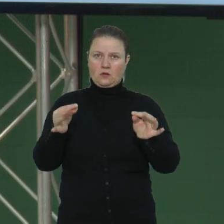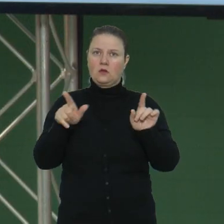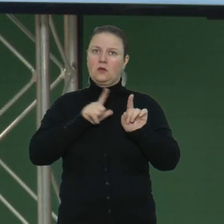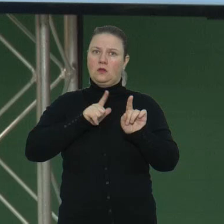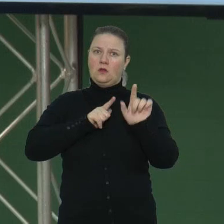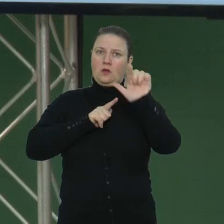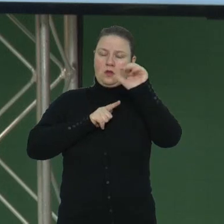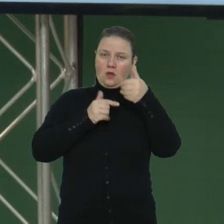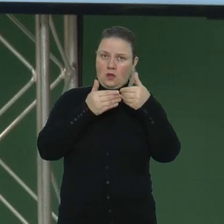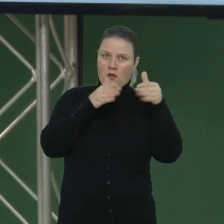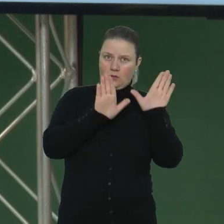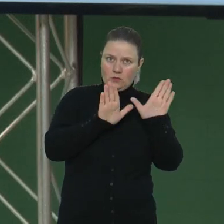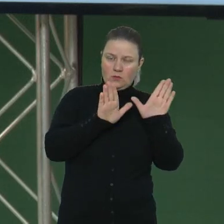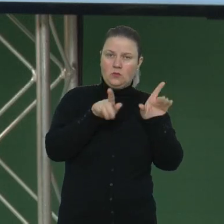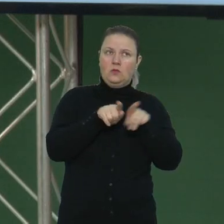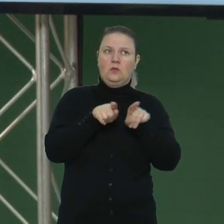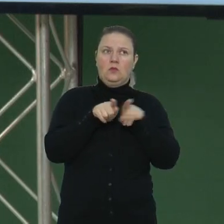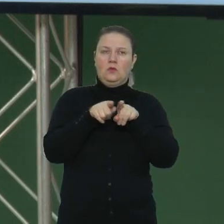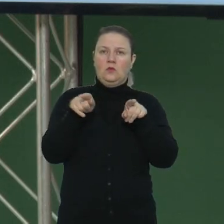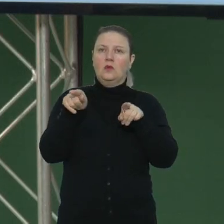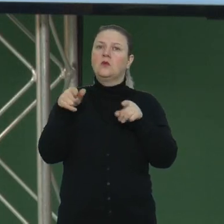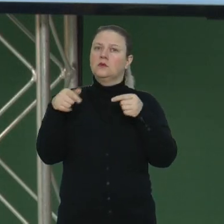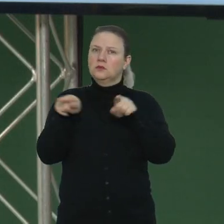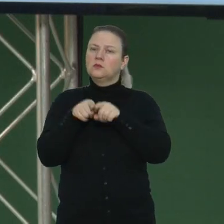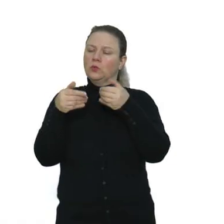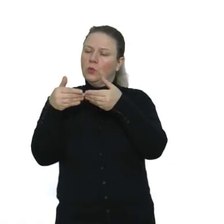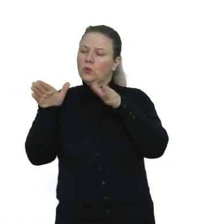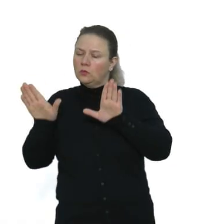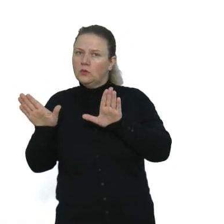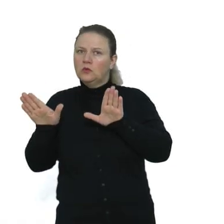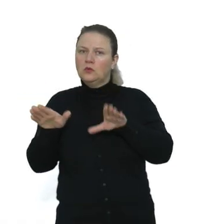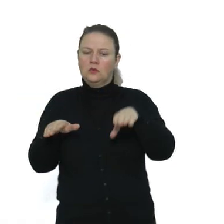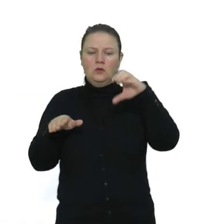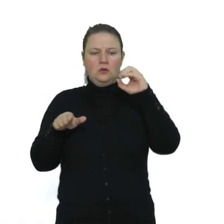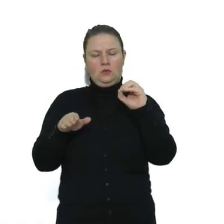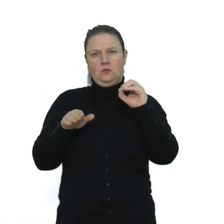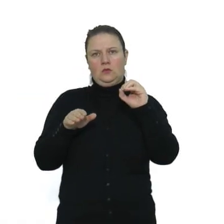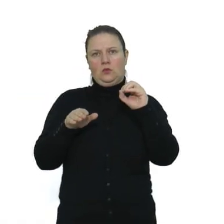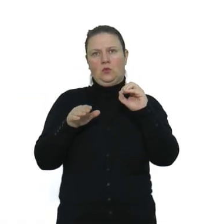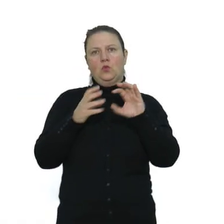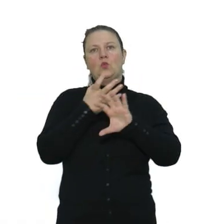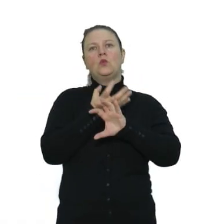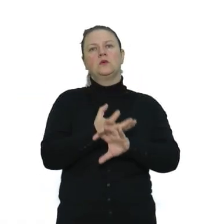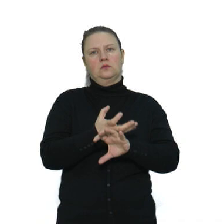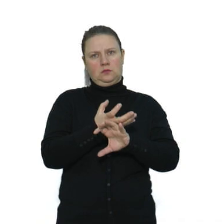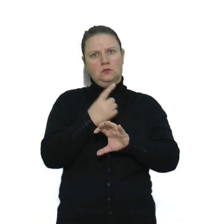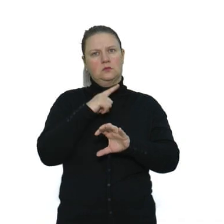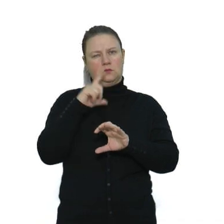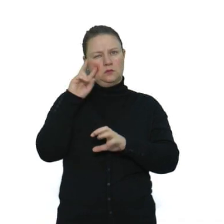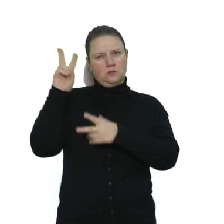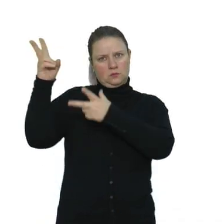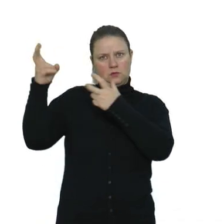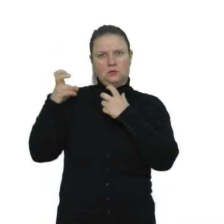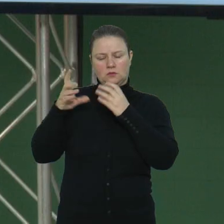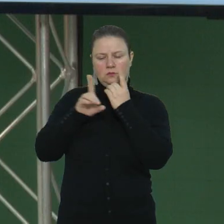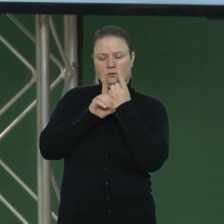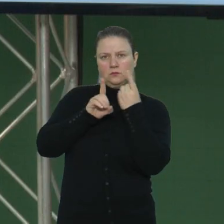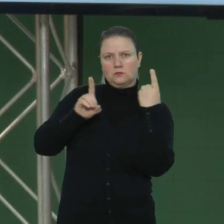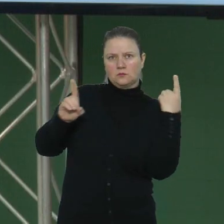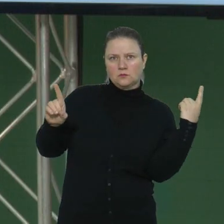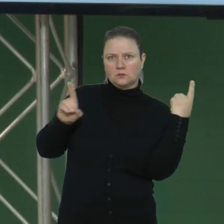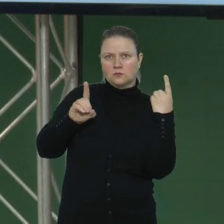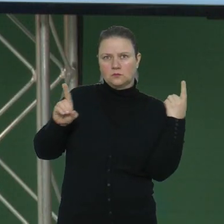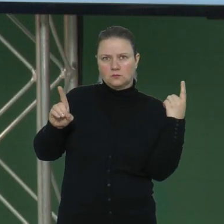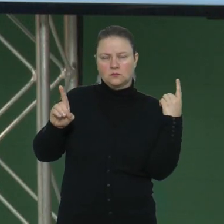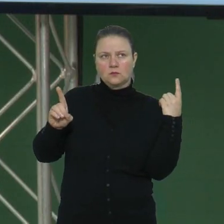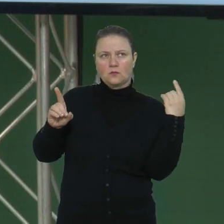menos 3, porque a bolinha é aberta, e também aberto no 3, porque também a bolinha aberta, ok? Então percebam que aqui essas distâncias até